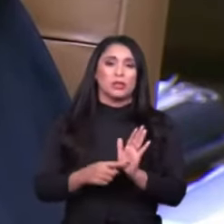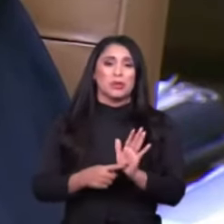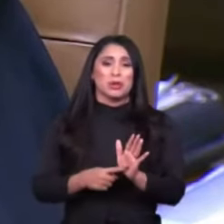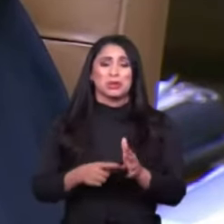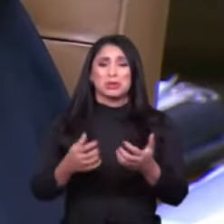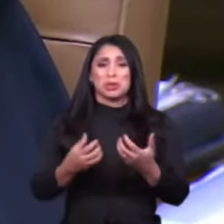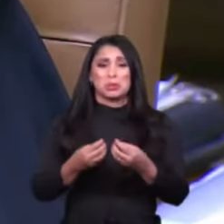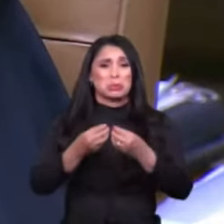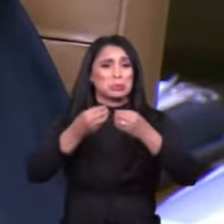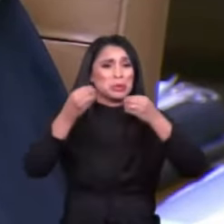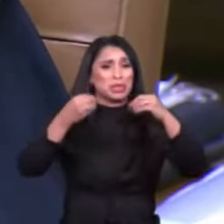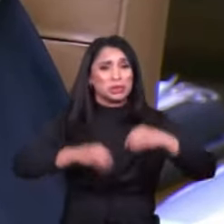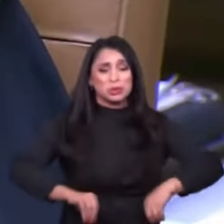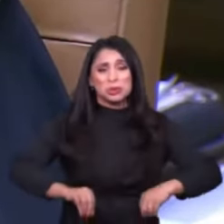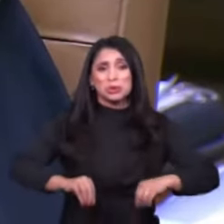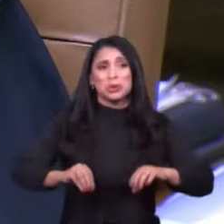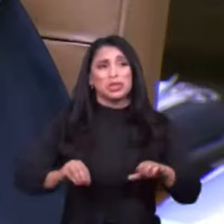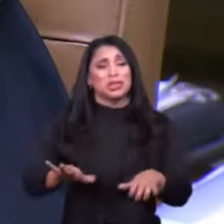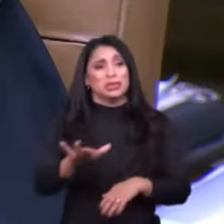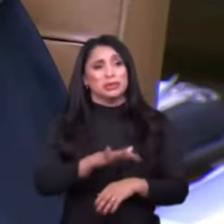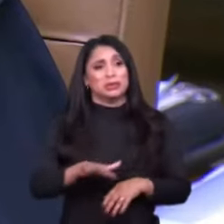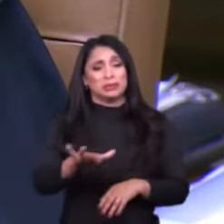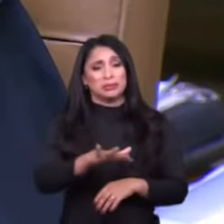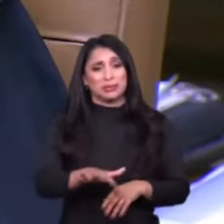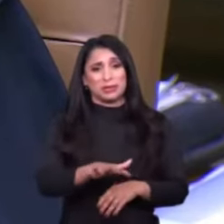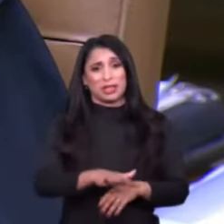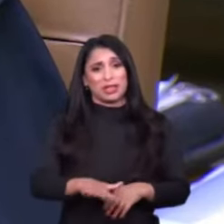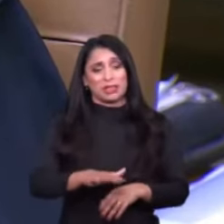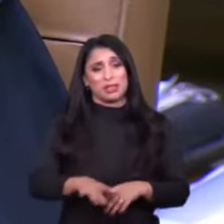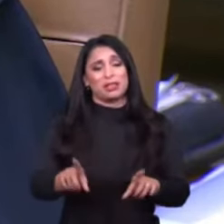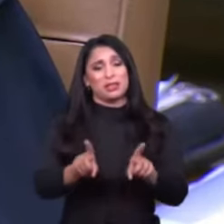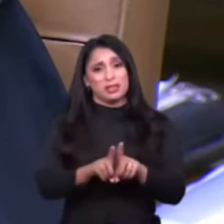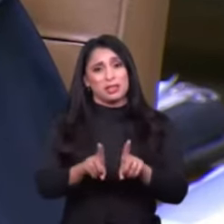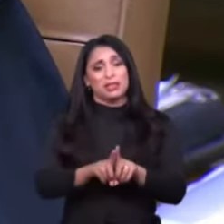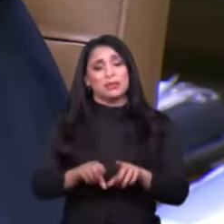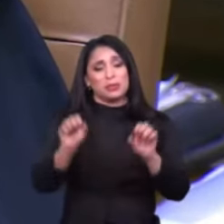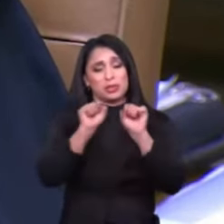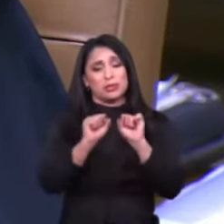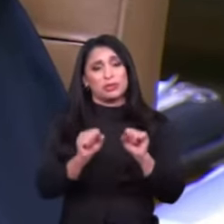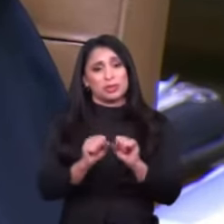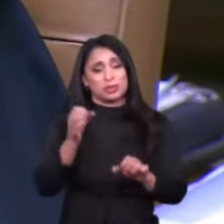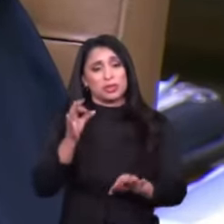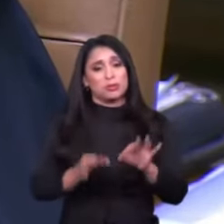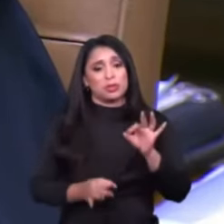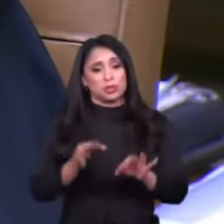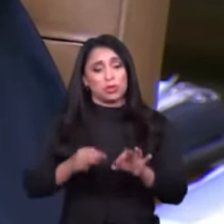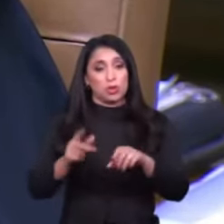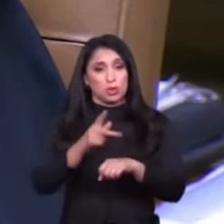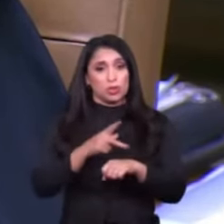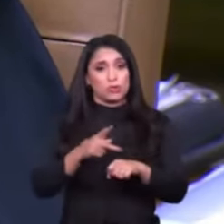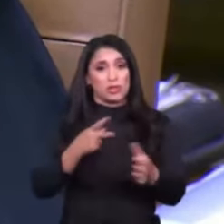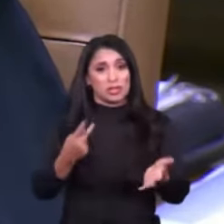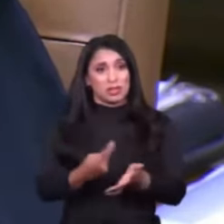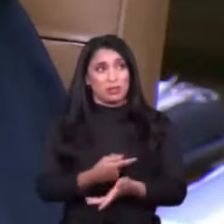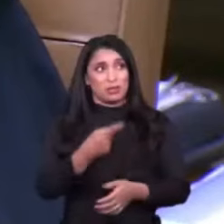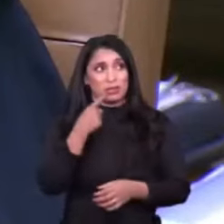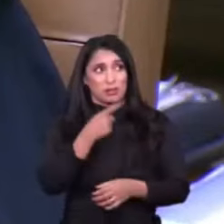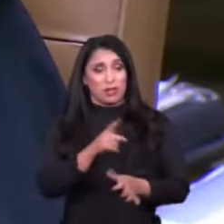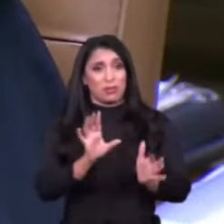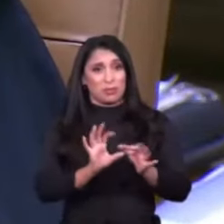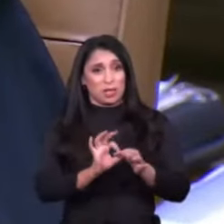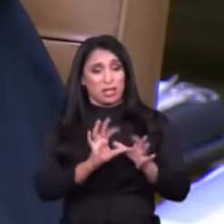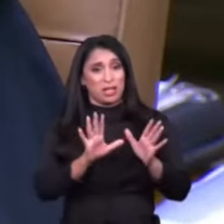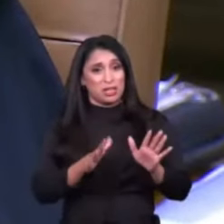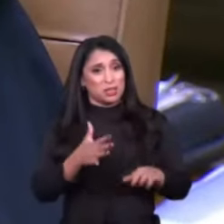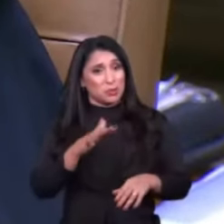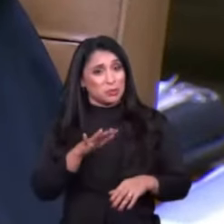disfuncionalidade e hibridismo no sistema jurídico, que se torna muito difícil de administrar na prática. Nos países em que se deu, em alguma medida,